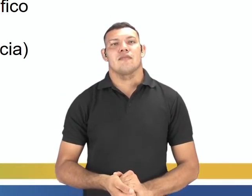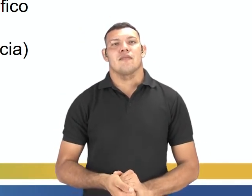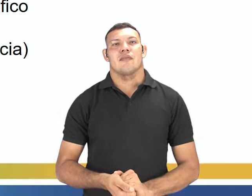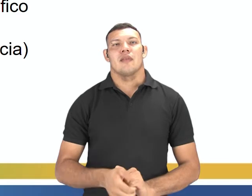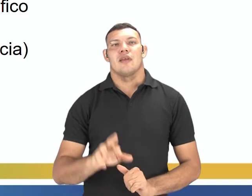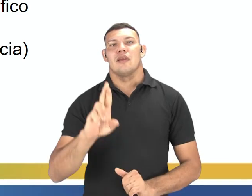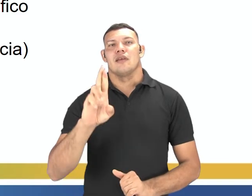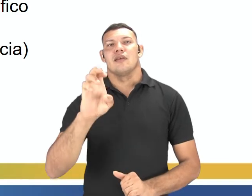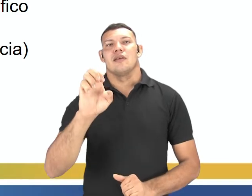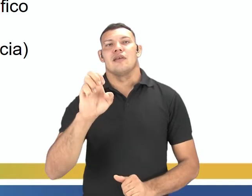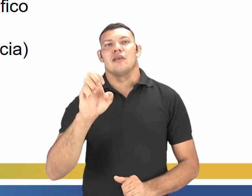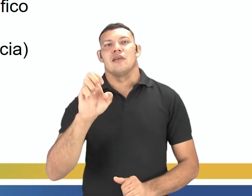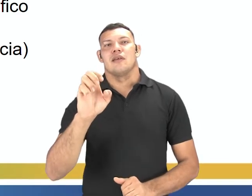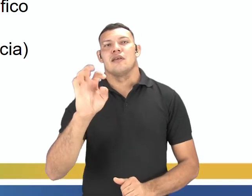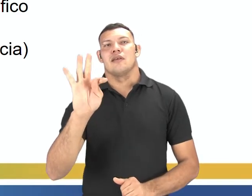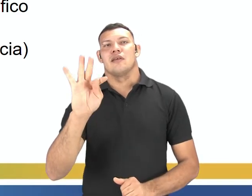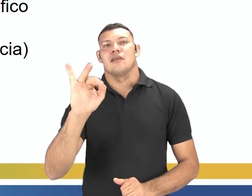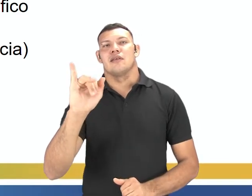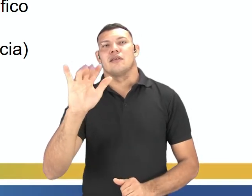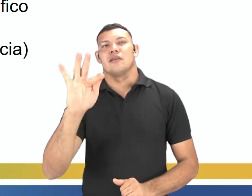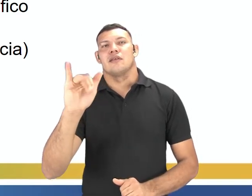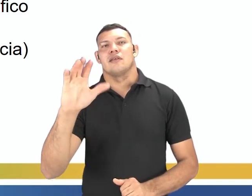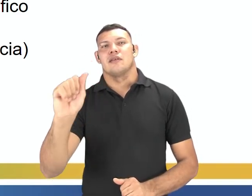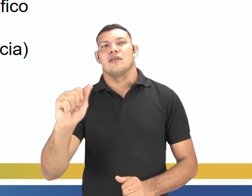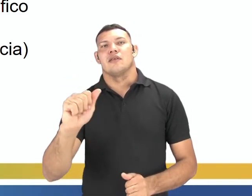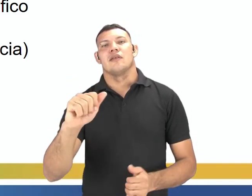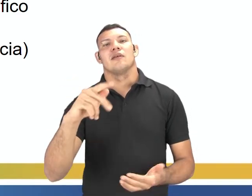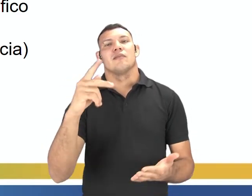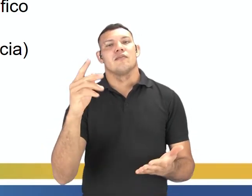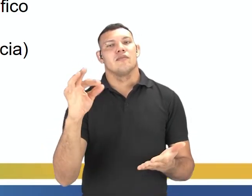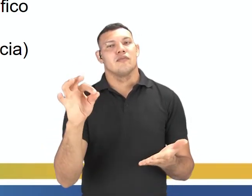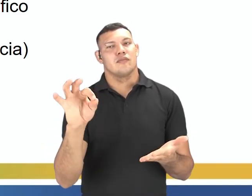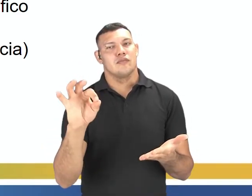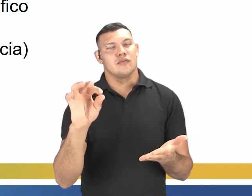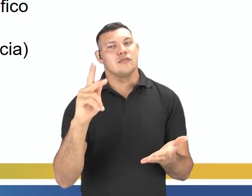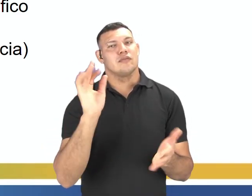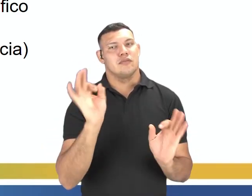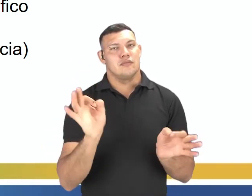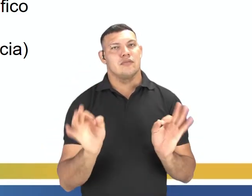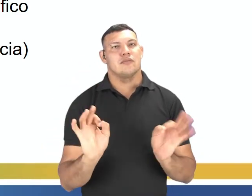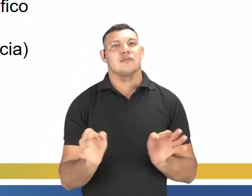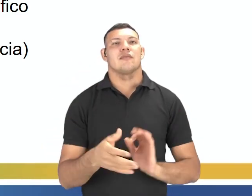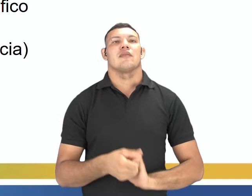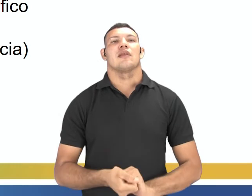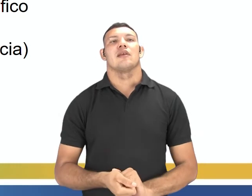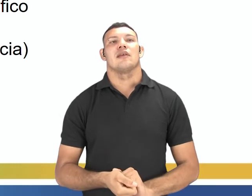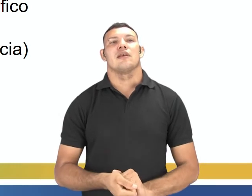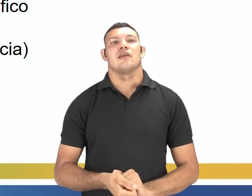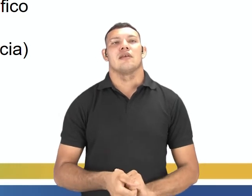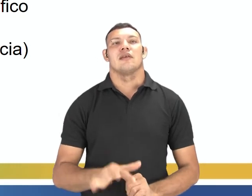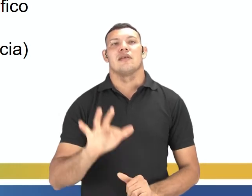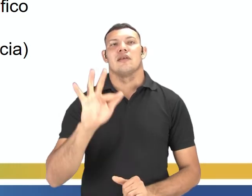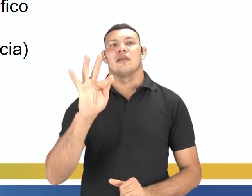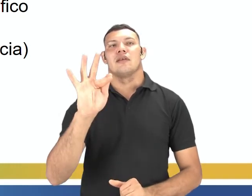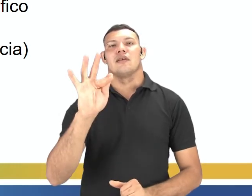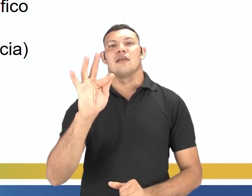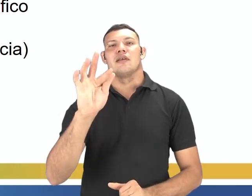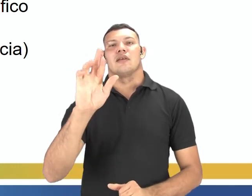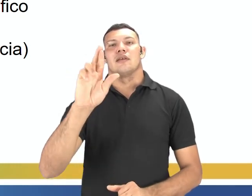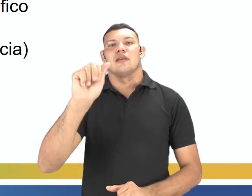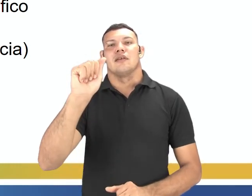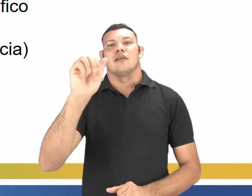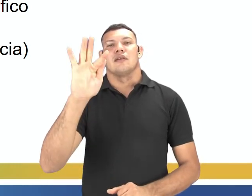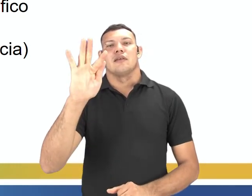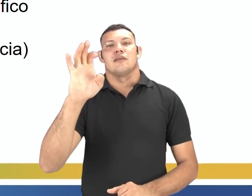faz vulto, volumoso, de grande importância. Vultuoso, acometido de congestão da